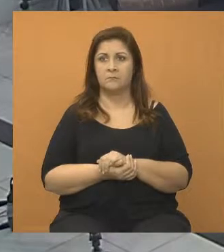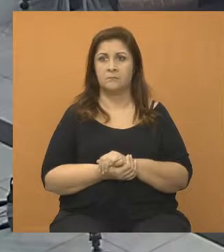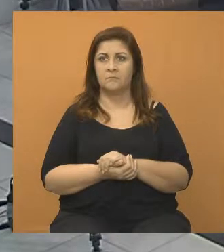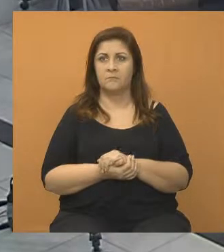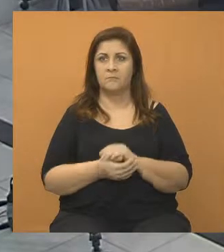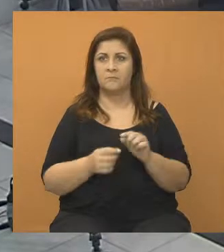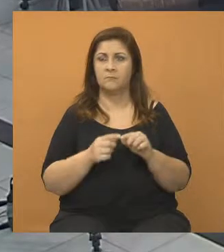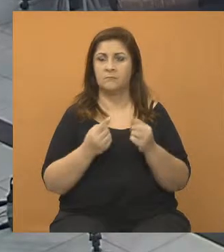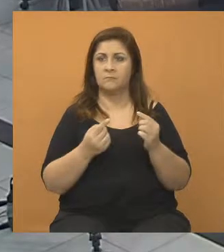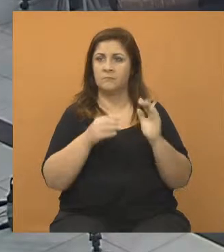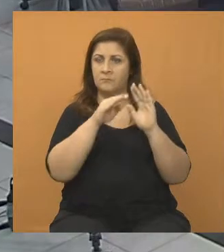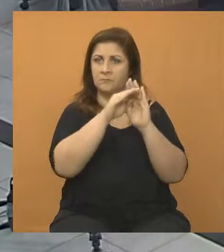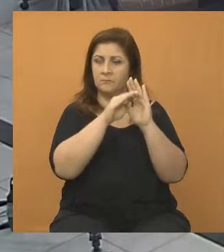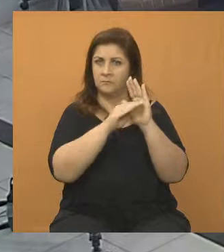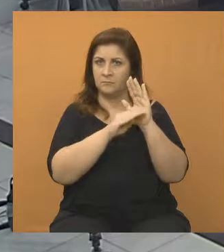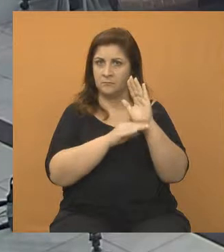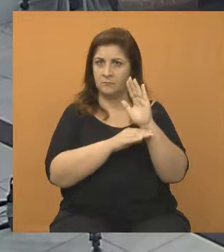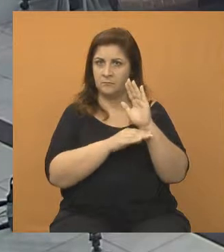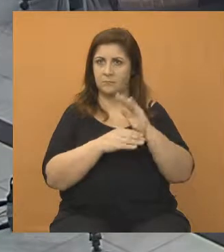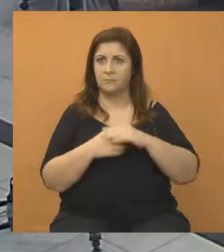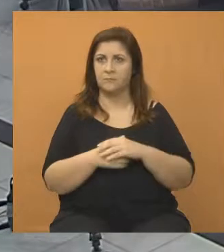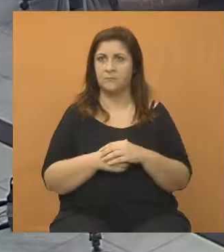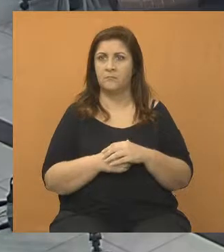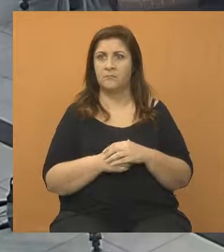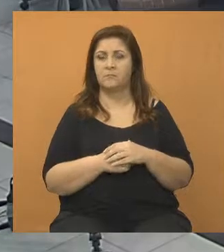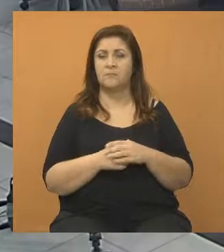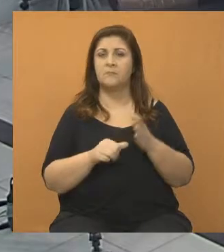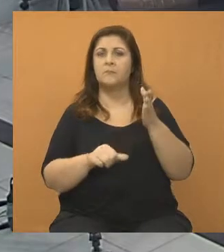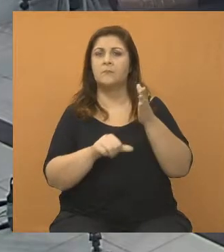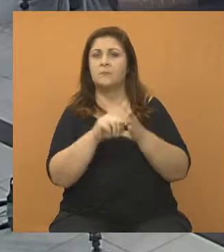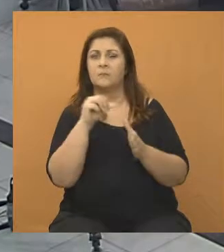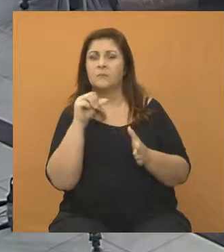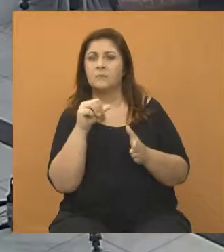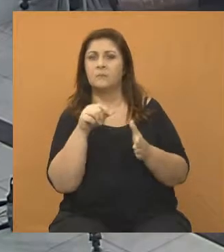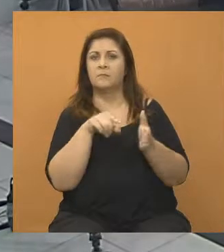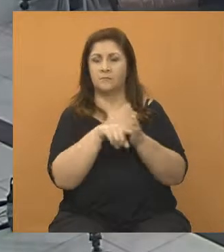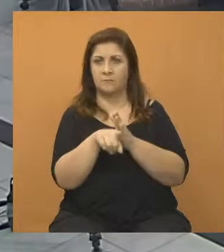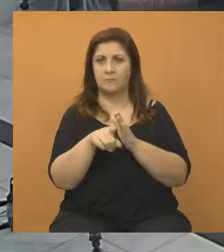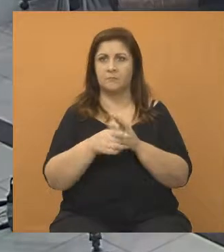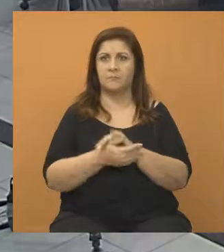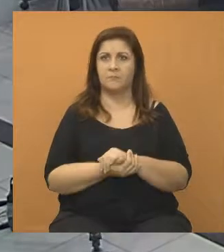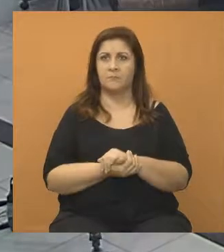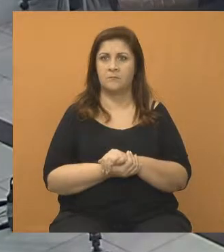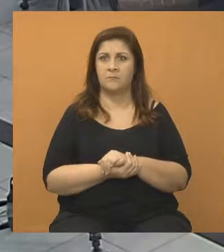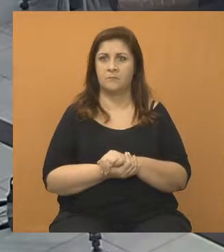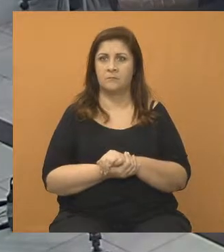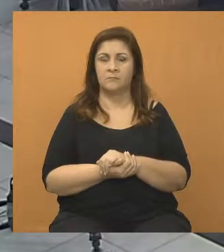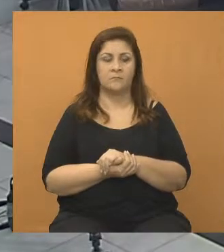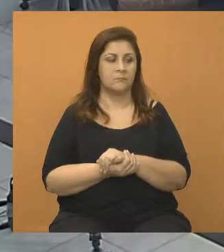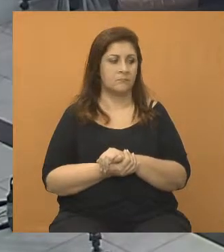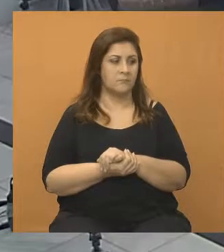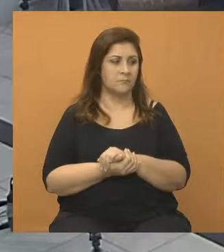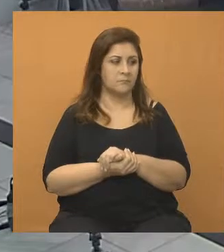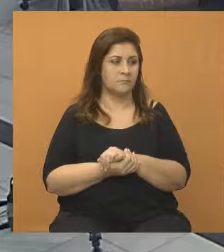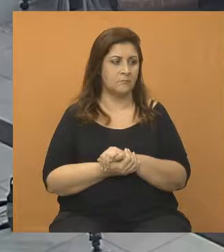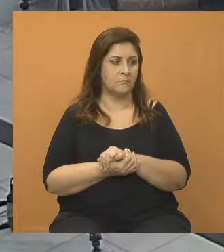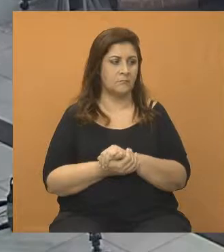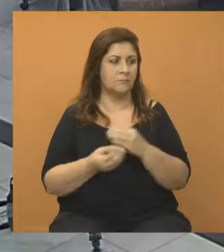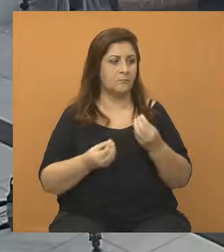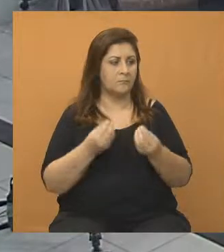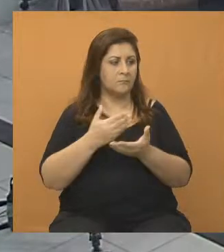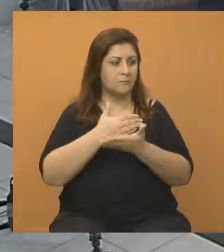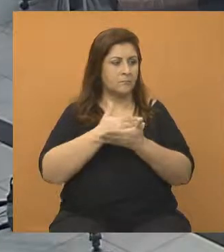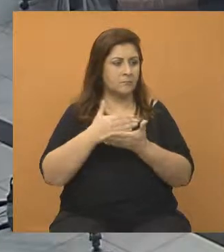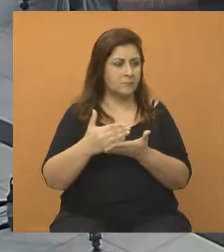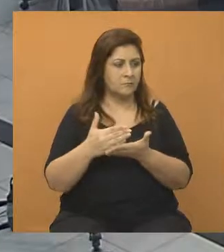seguir a ordem da apresentação. E a primeira questão que eu coloquei aqui, Celso, é que quando você começa